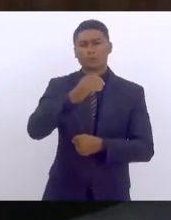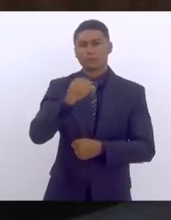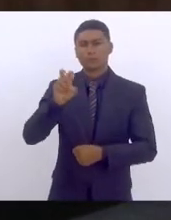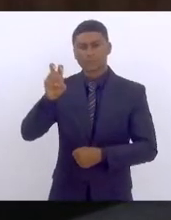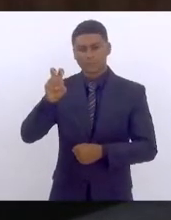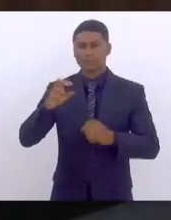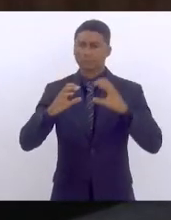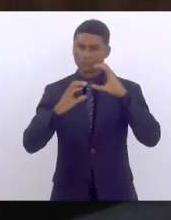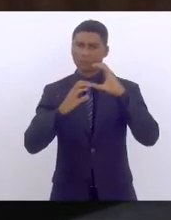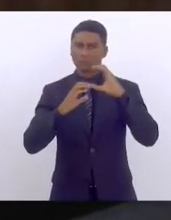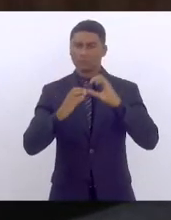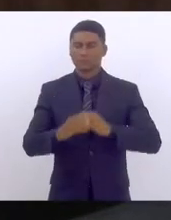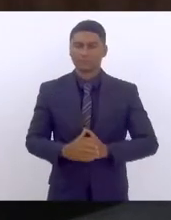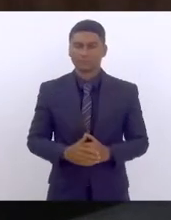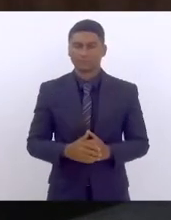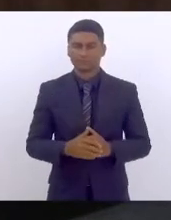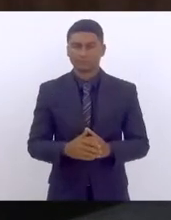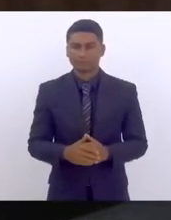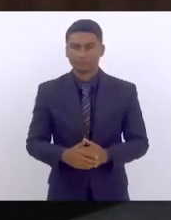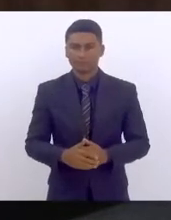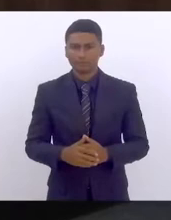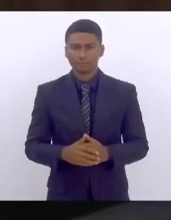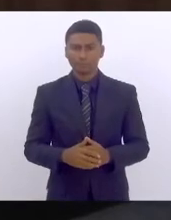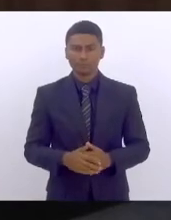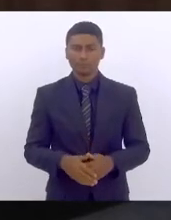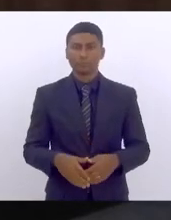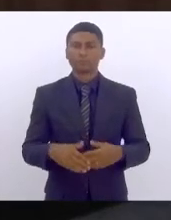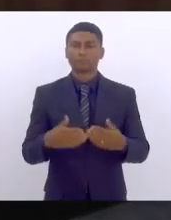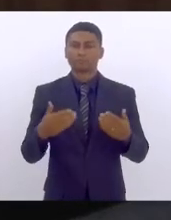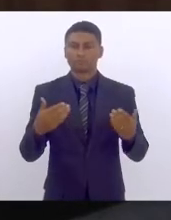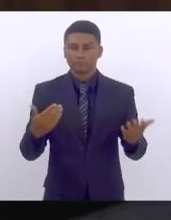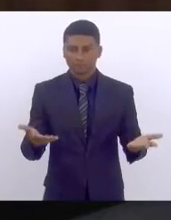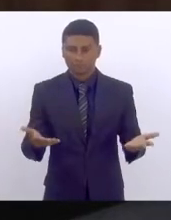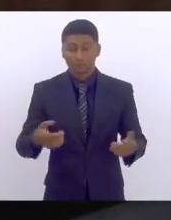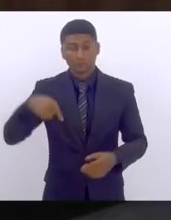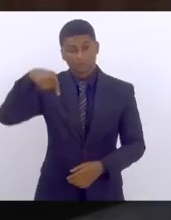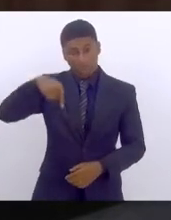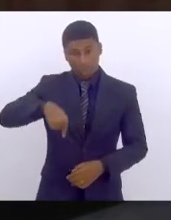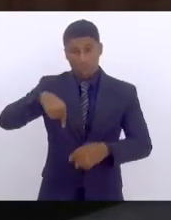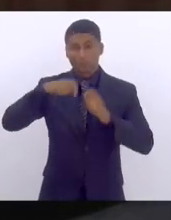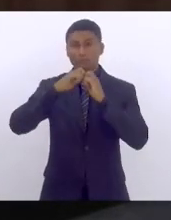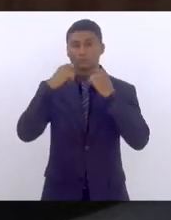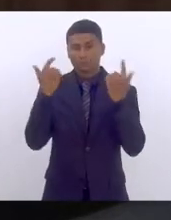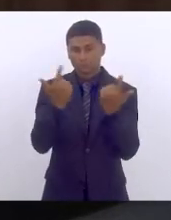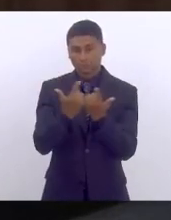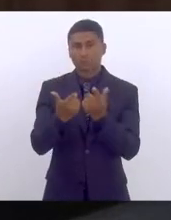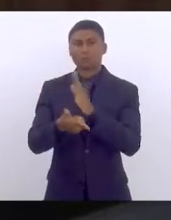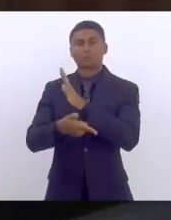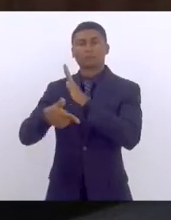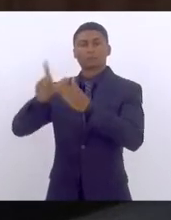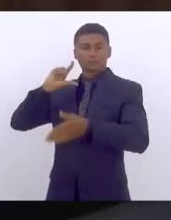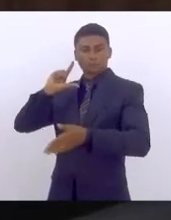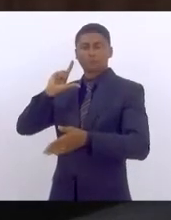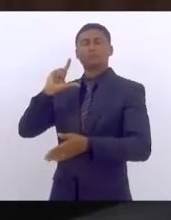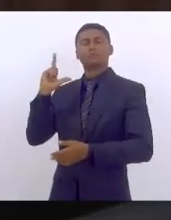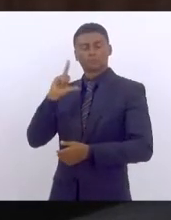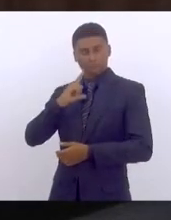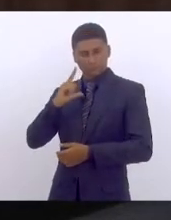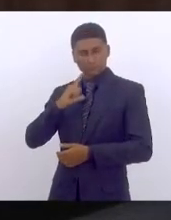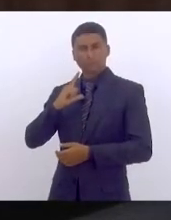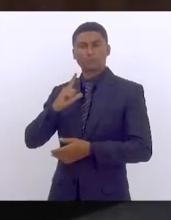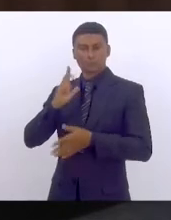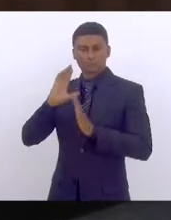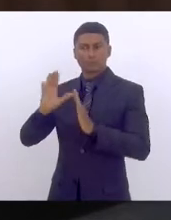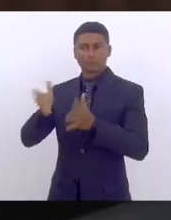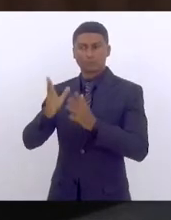2005. Senhora Presidente, precedentes nessa casa demonstram que